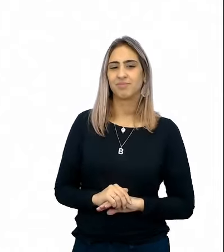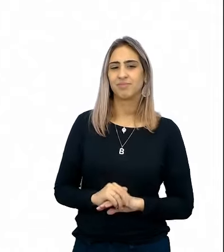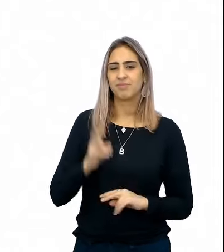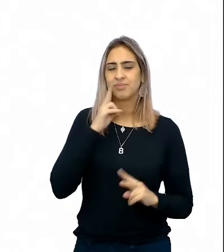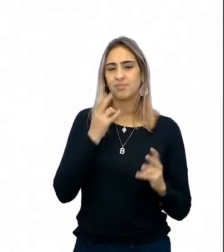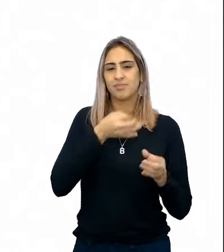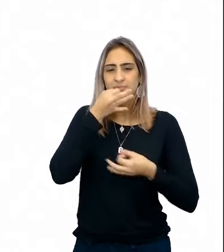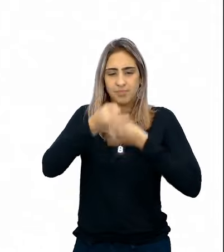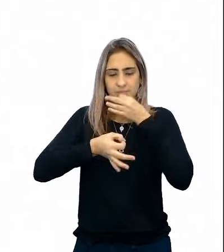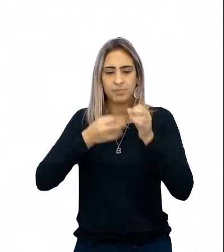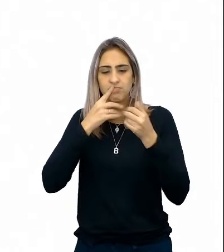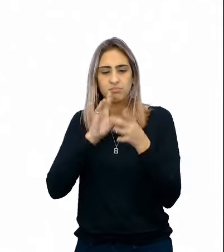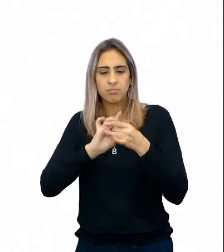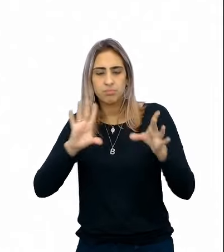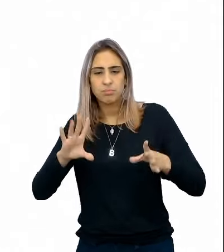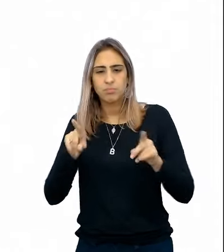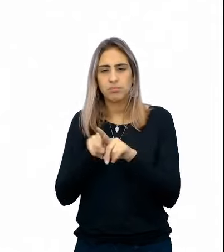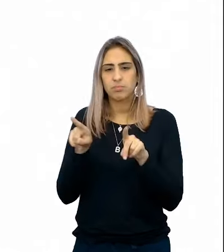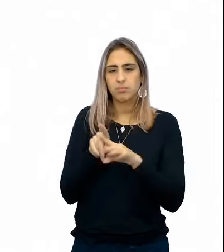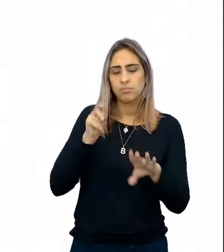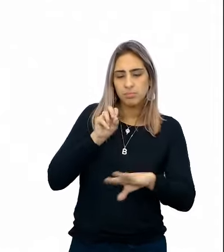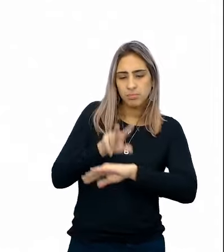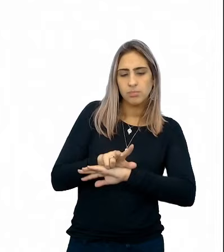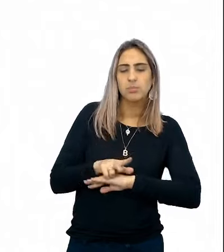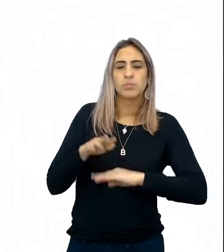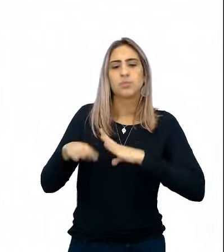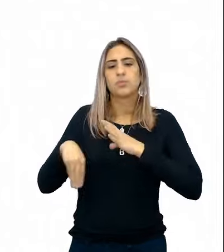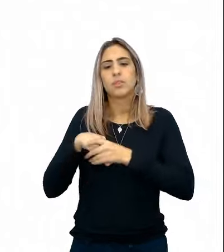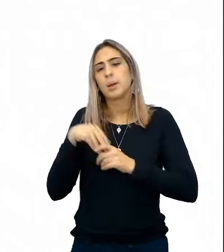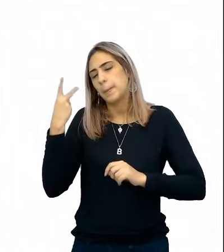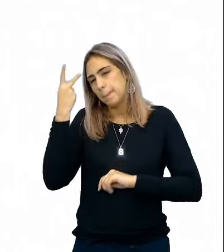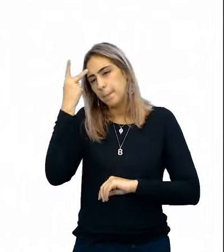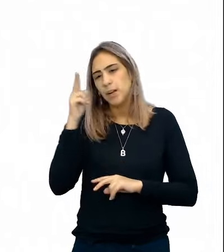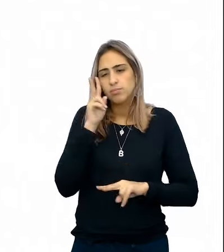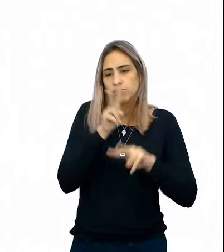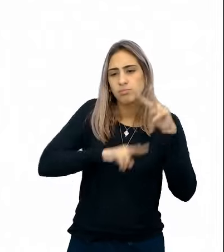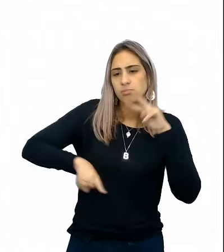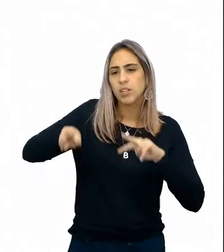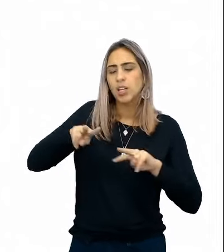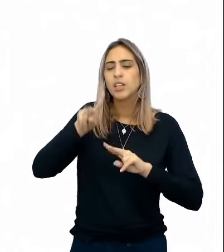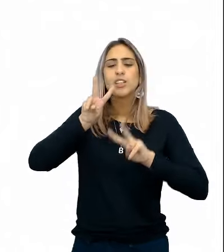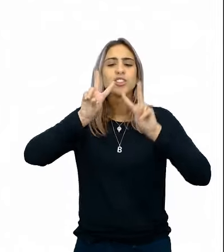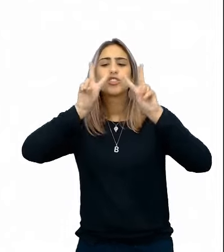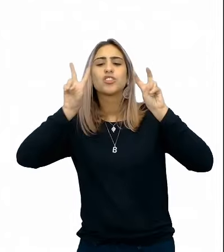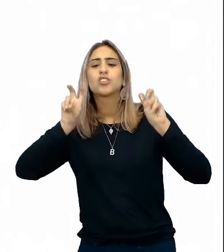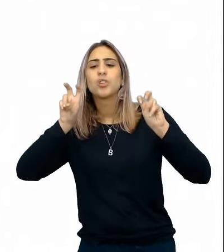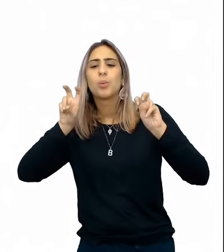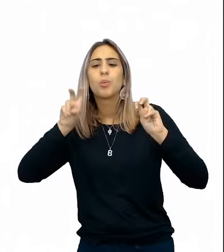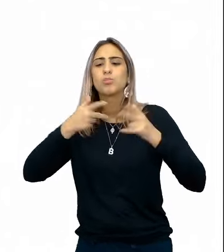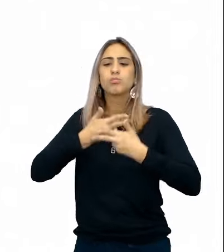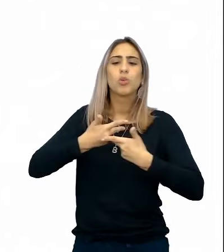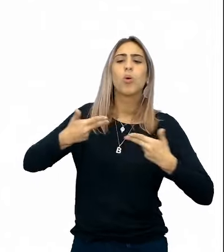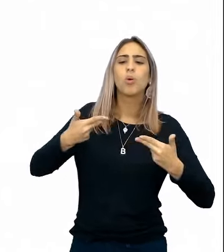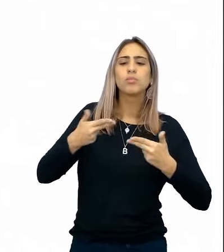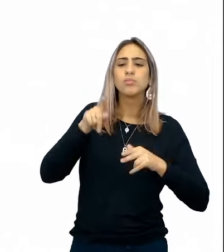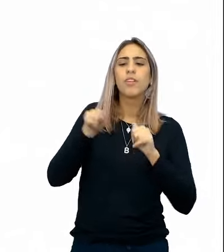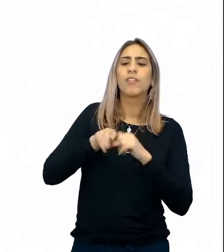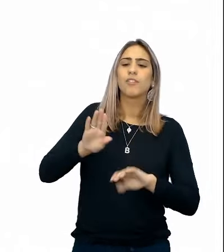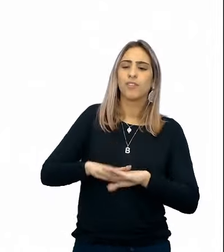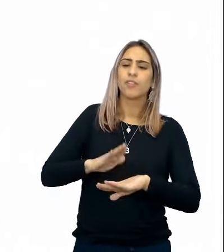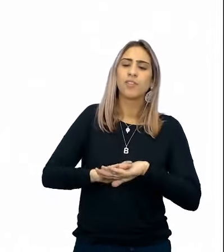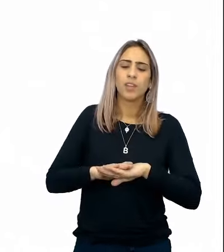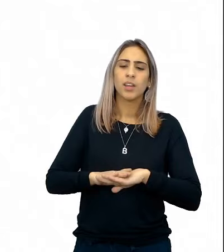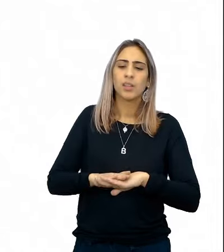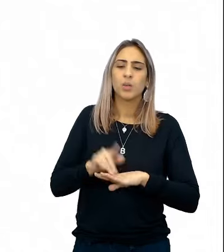está disponível na intranet, para que observem o tipo de item que foi elaborado e aplicado